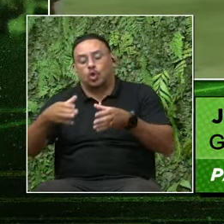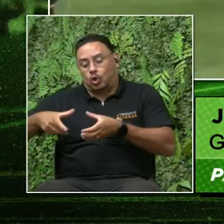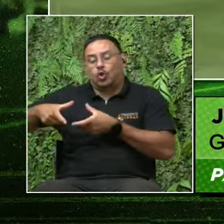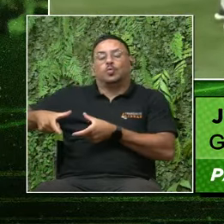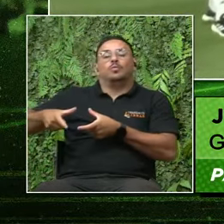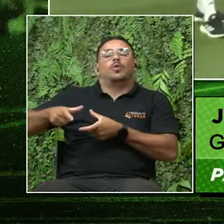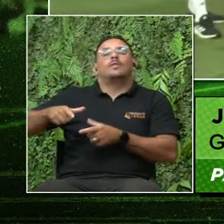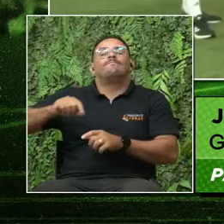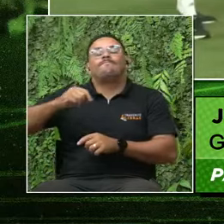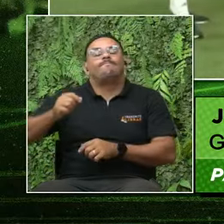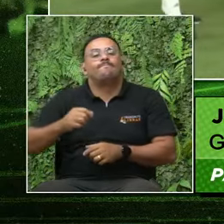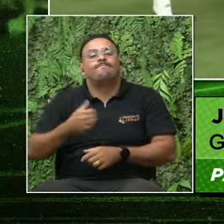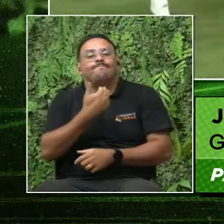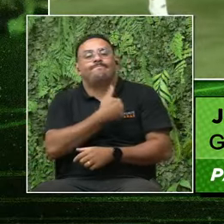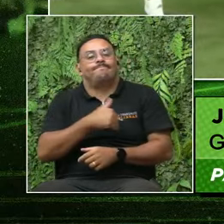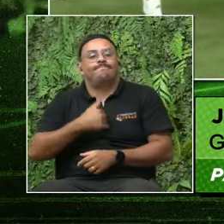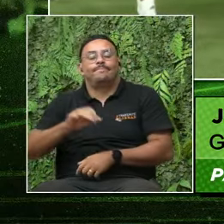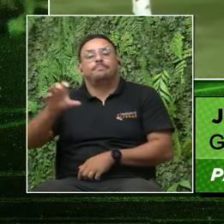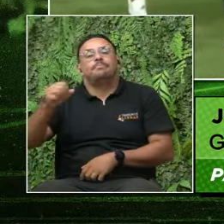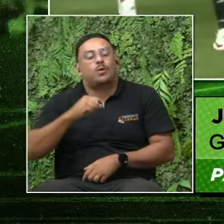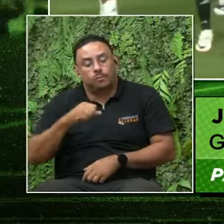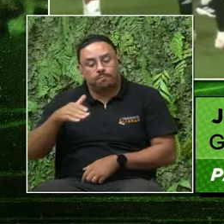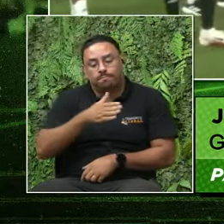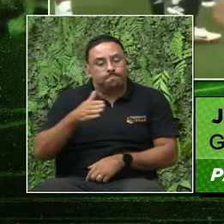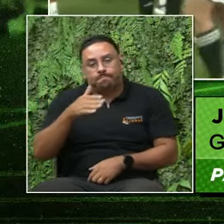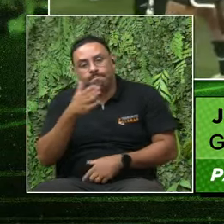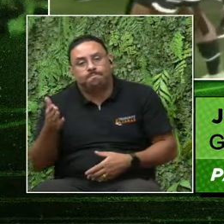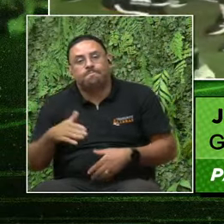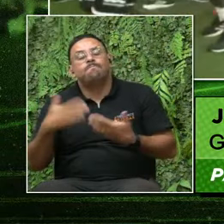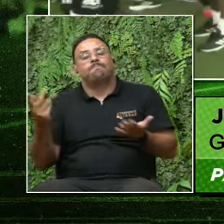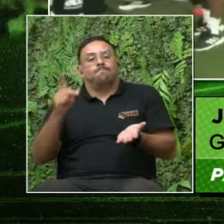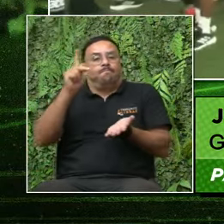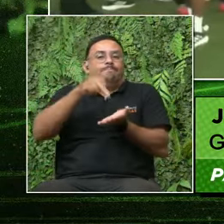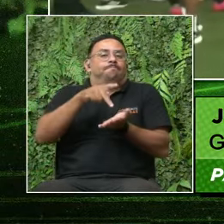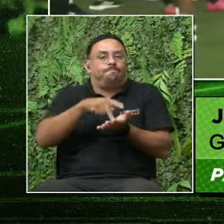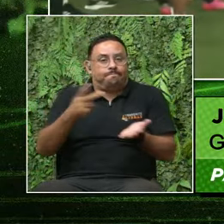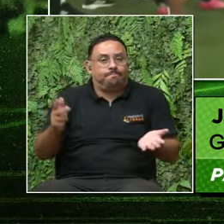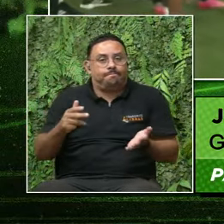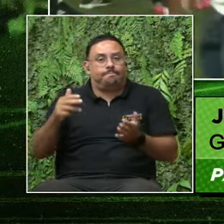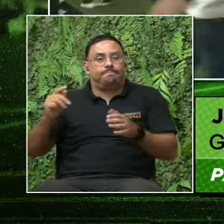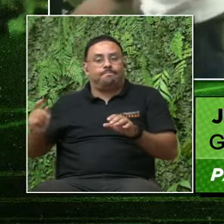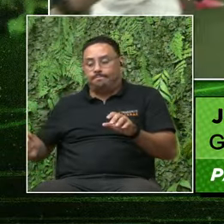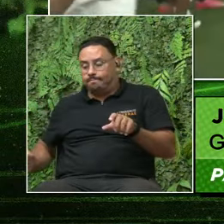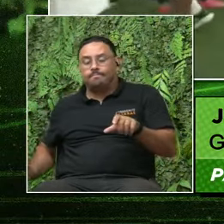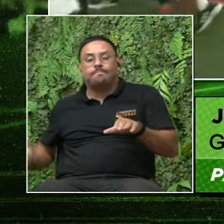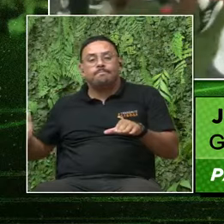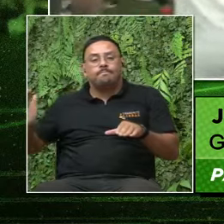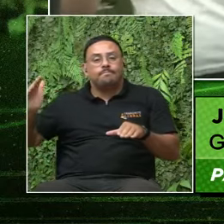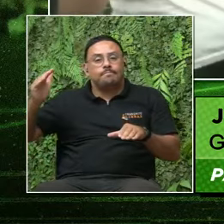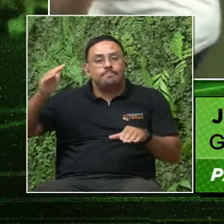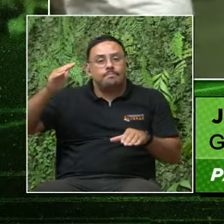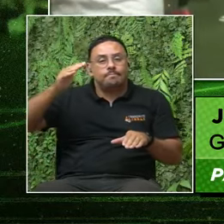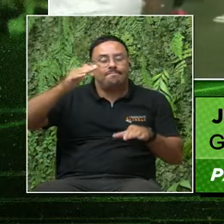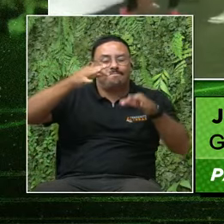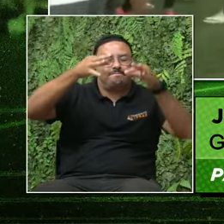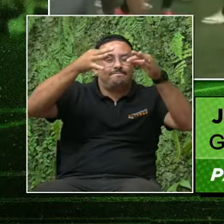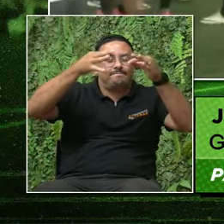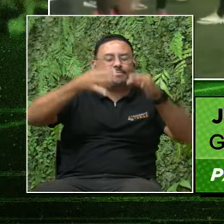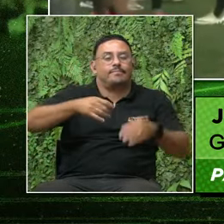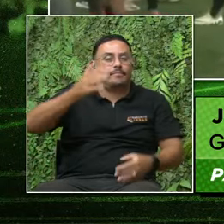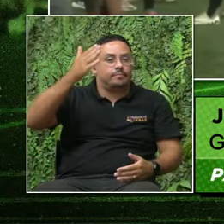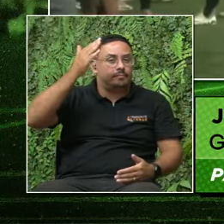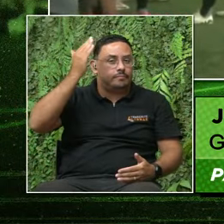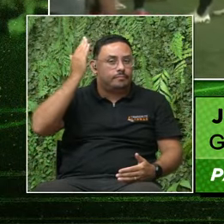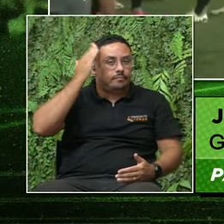sendo do do Atlético e aí obviamente né um cruzamento é muito preciso né na